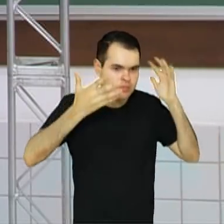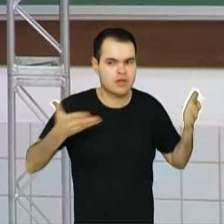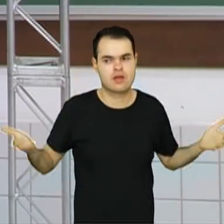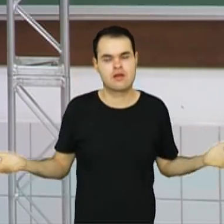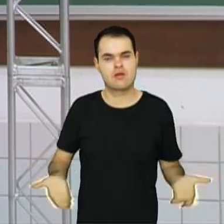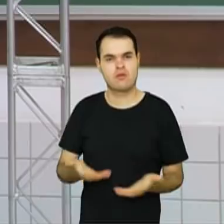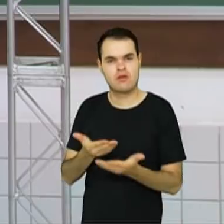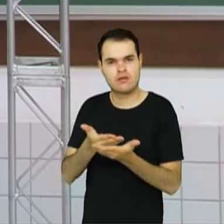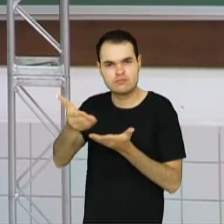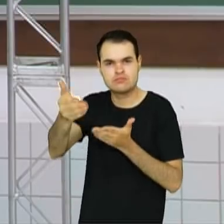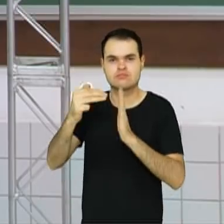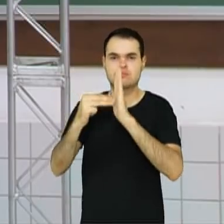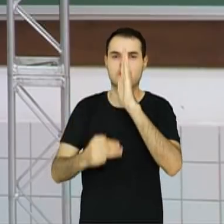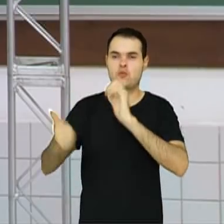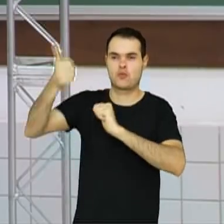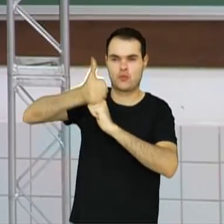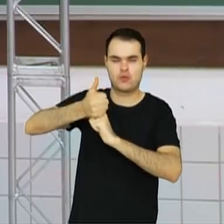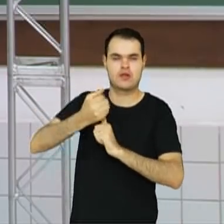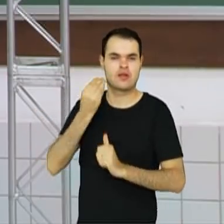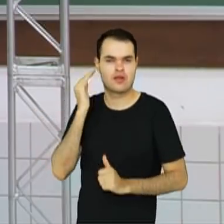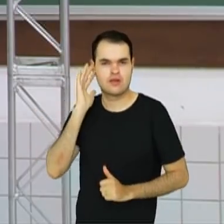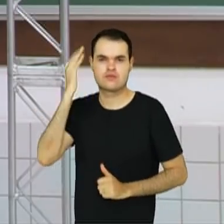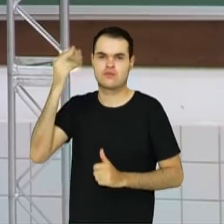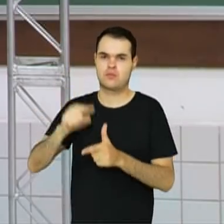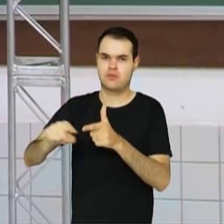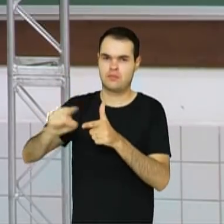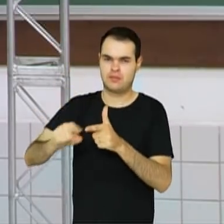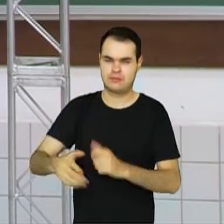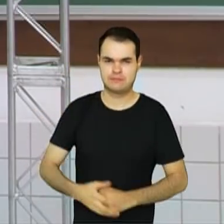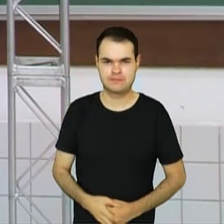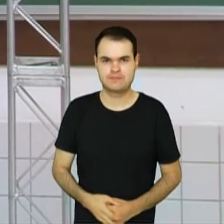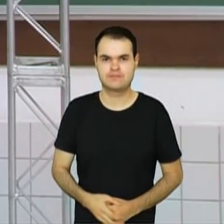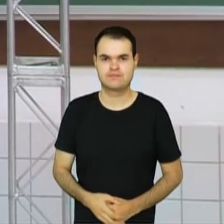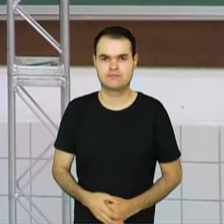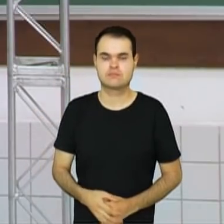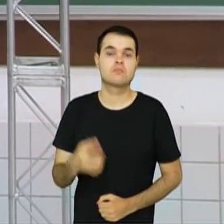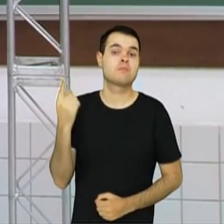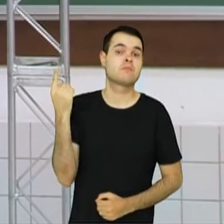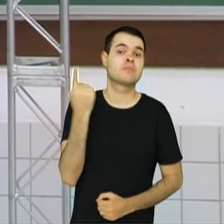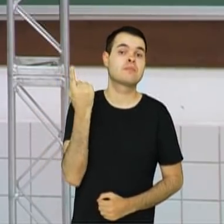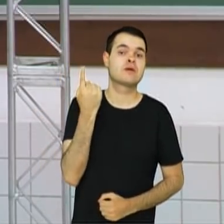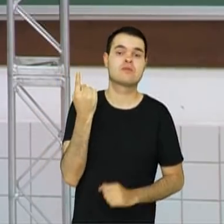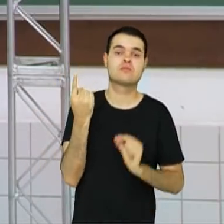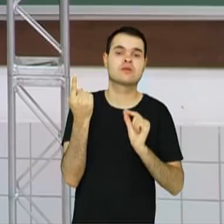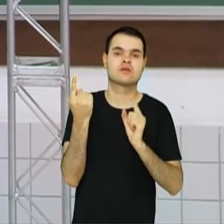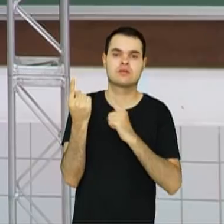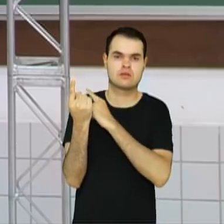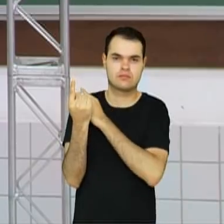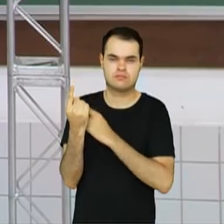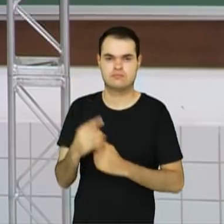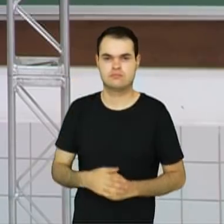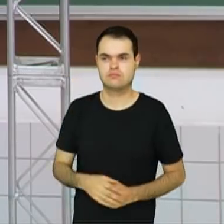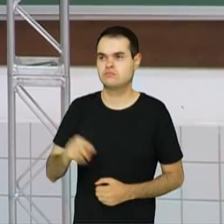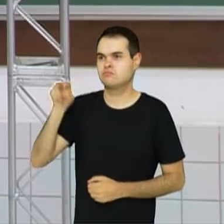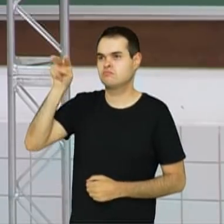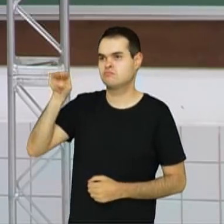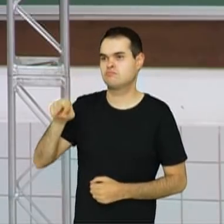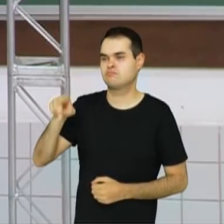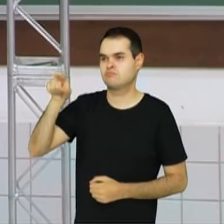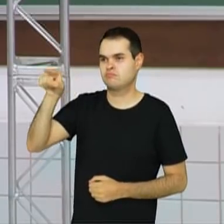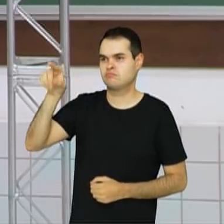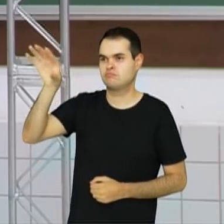problema resolvendo o método de substituição. Então, olha só, lembra qual que é o primeiro passo? O primeiro passo nesse caso é o quê? Ler o problema